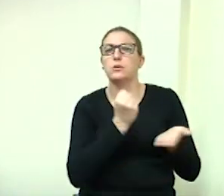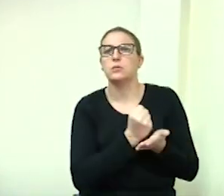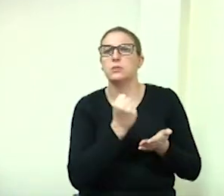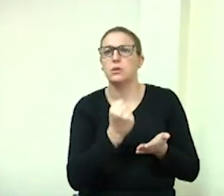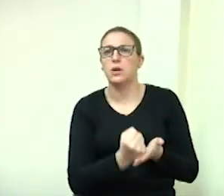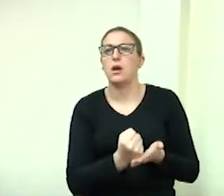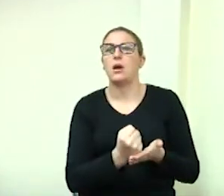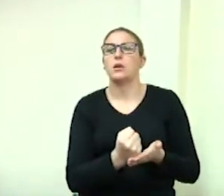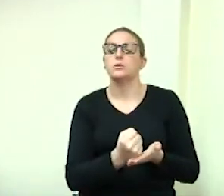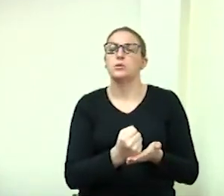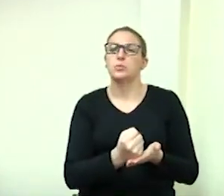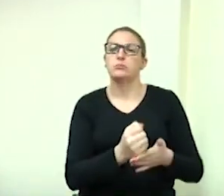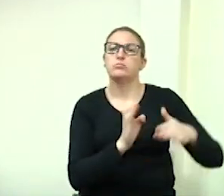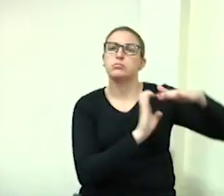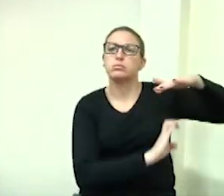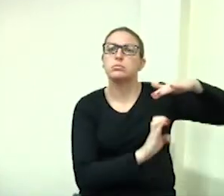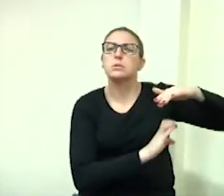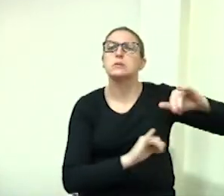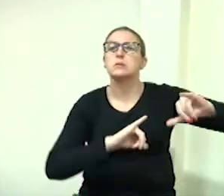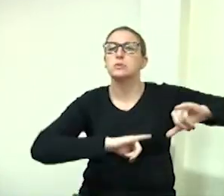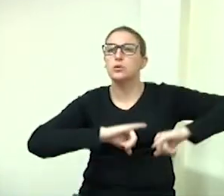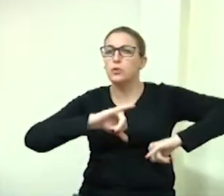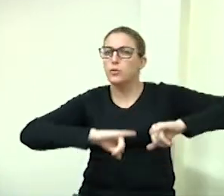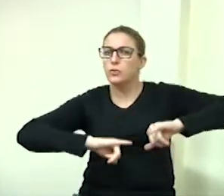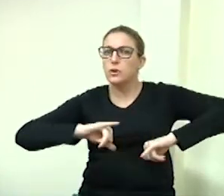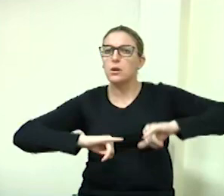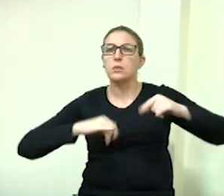porque querem abrir seus estabelecimentos